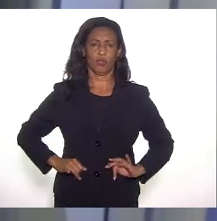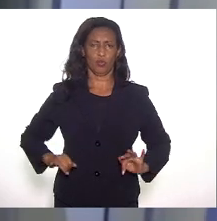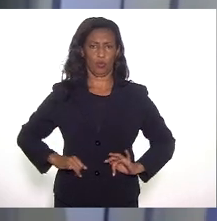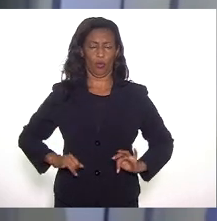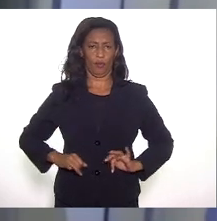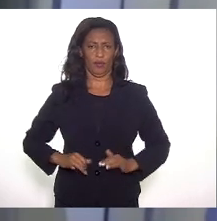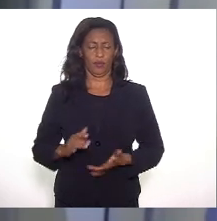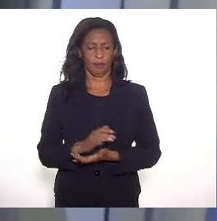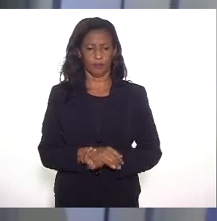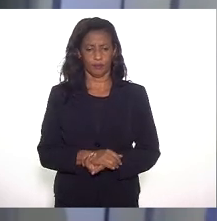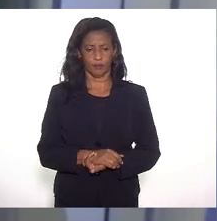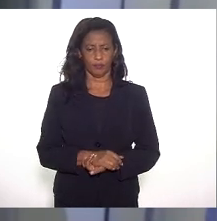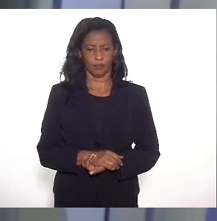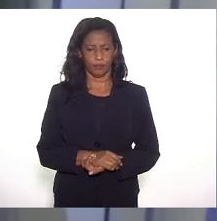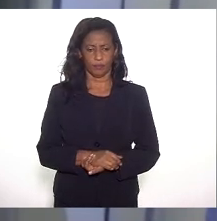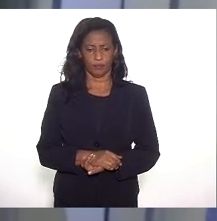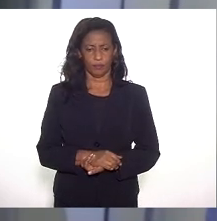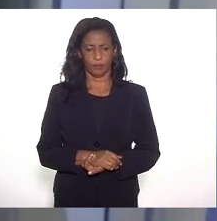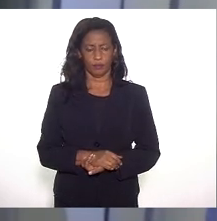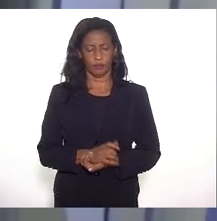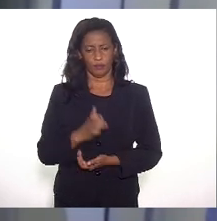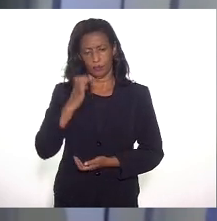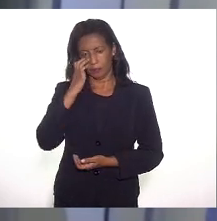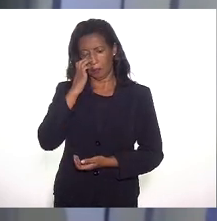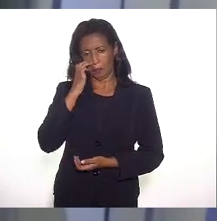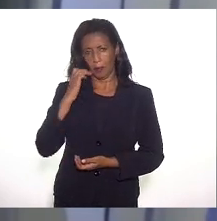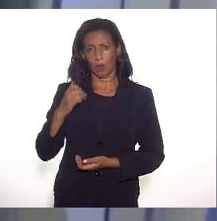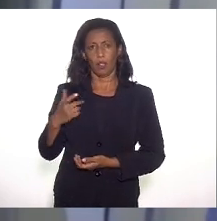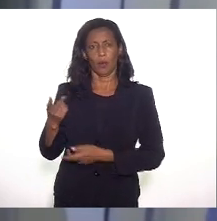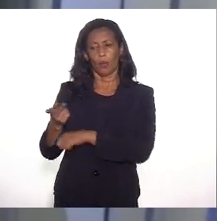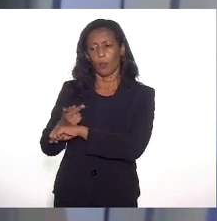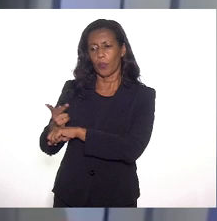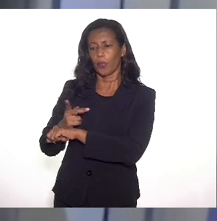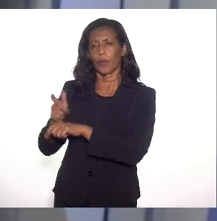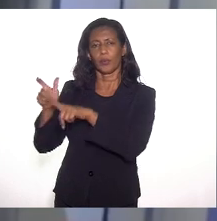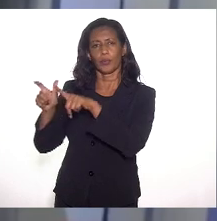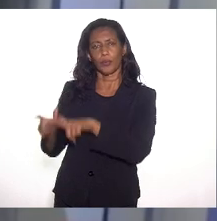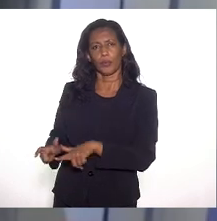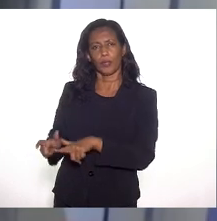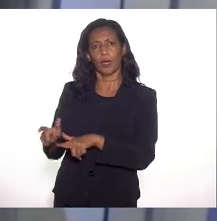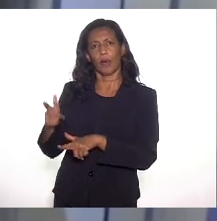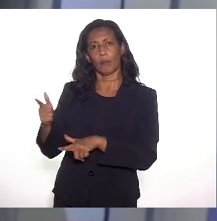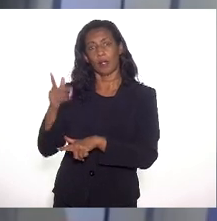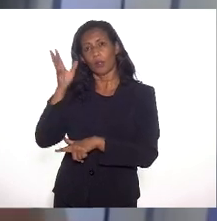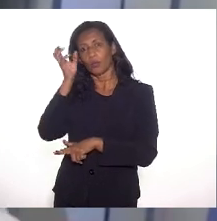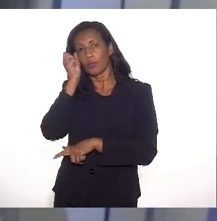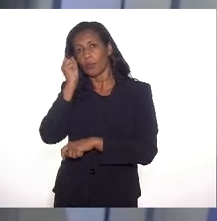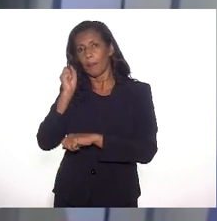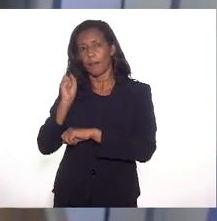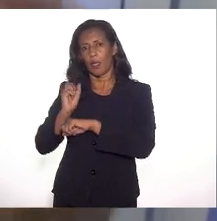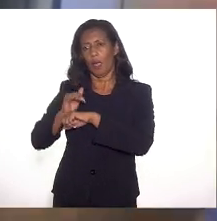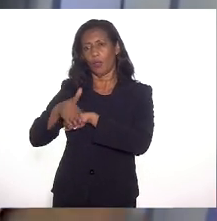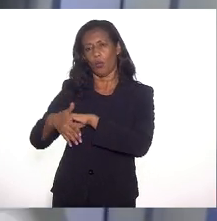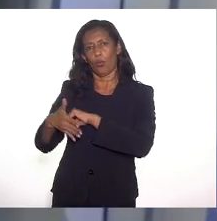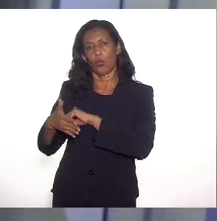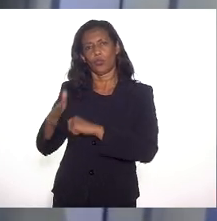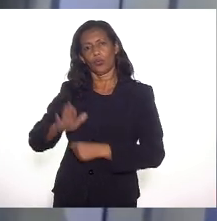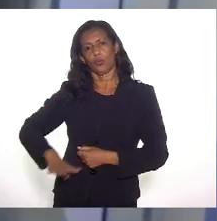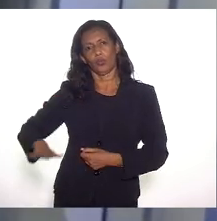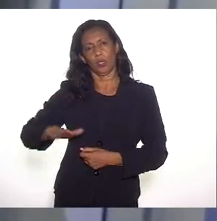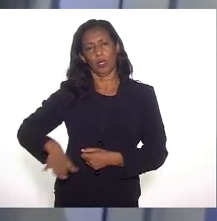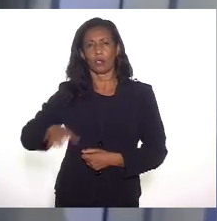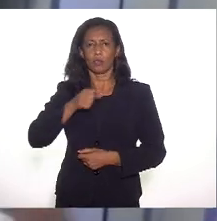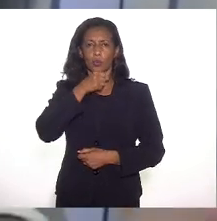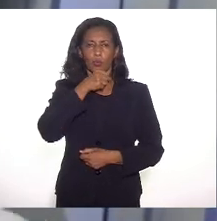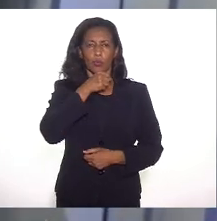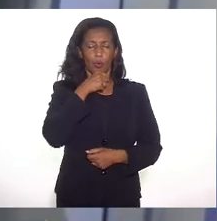ocupando áreas para poderem minimamente ter um lugar para passar a noite com suas crianças, suas pessoas